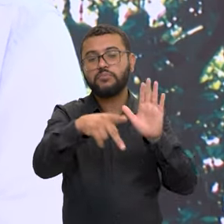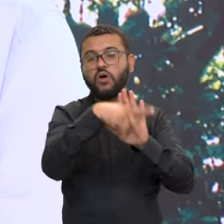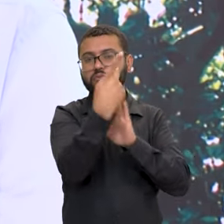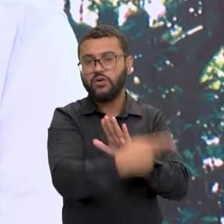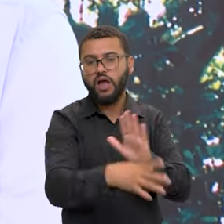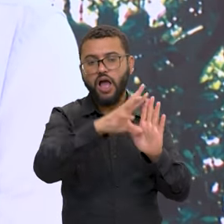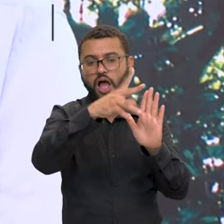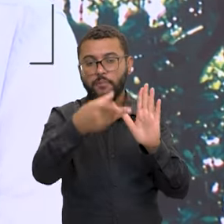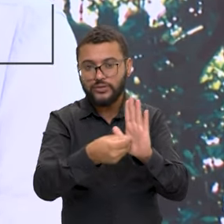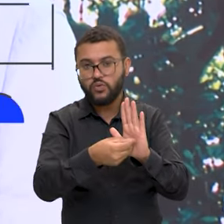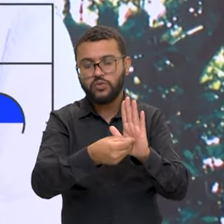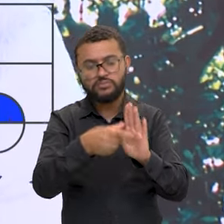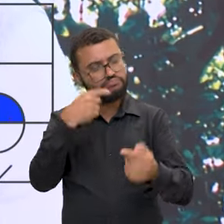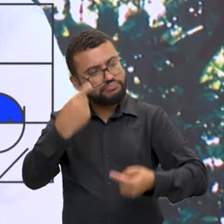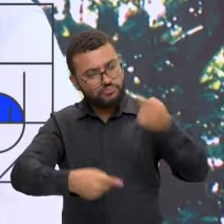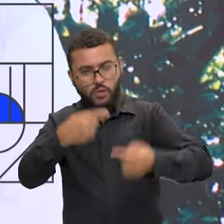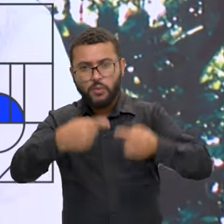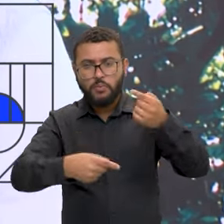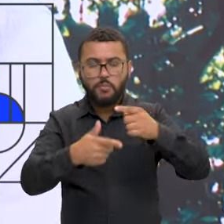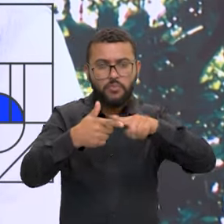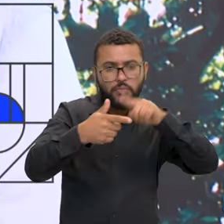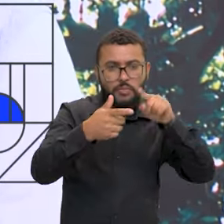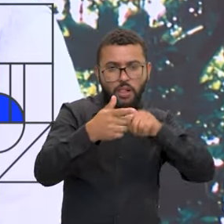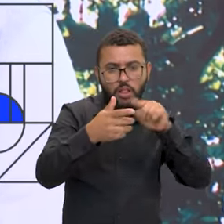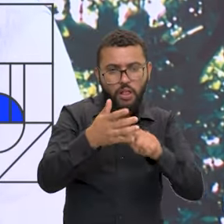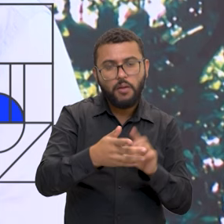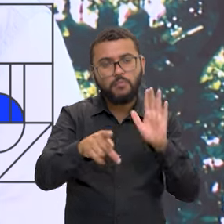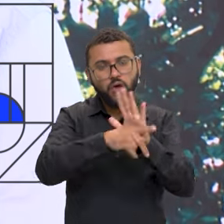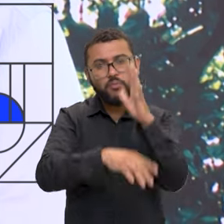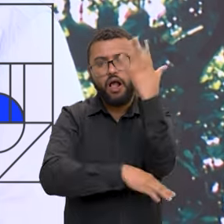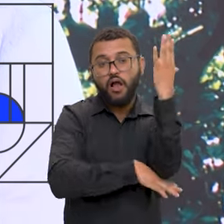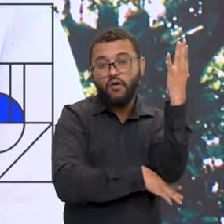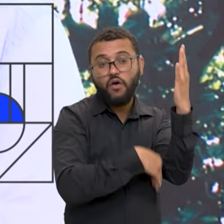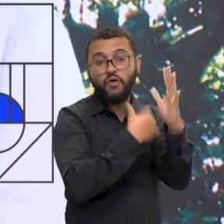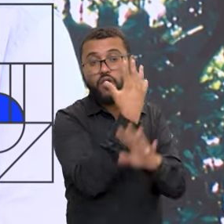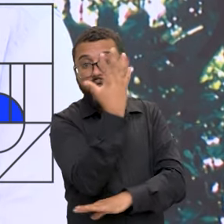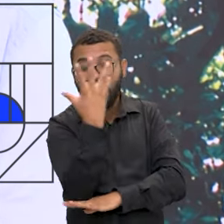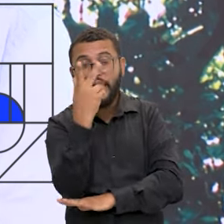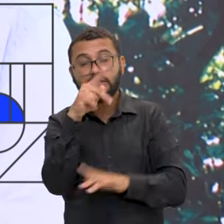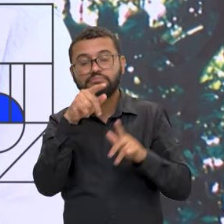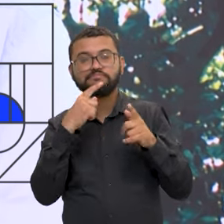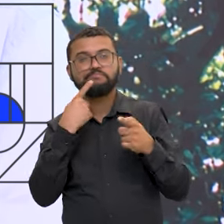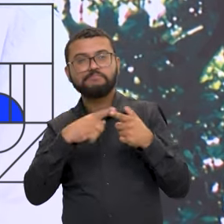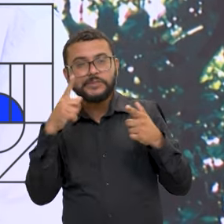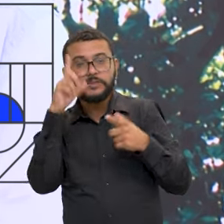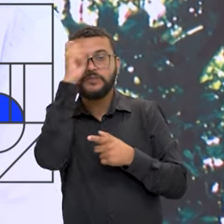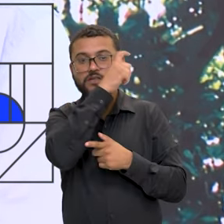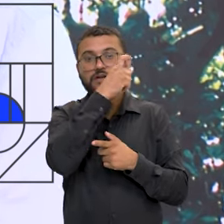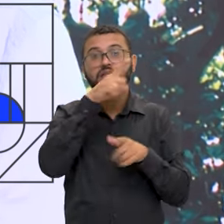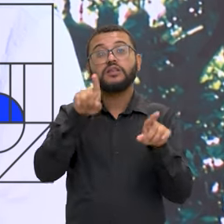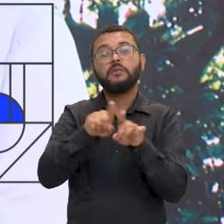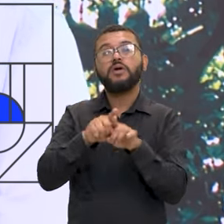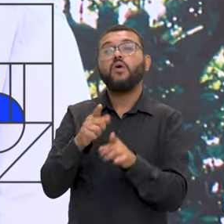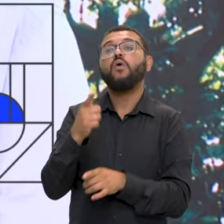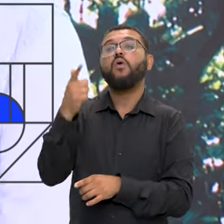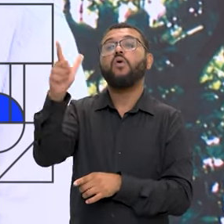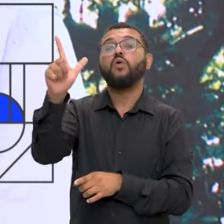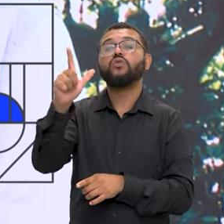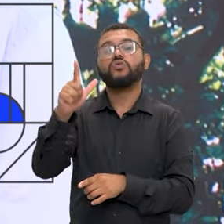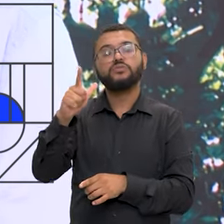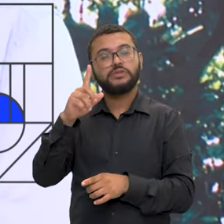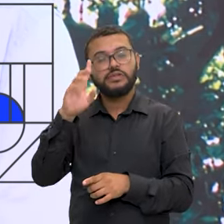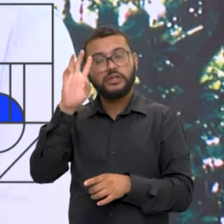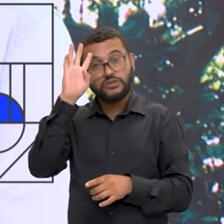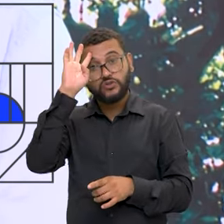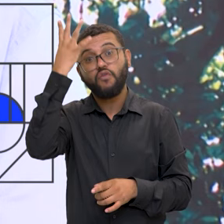problema fundamental, a resolução dele para o mundo, que são as mudanças climáticas, que